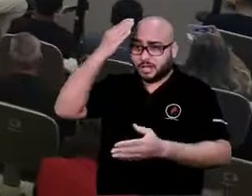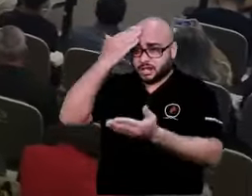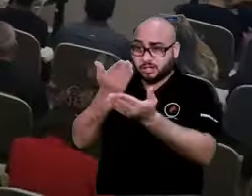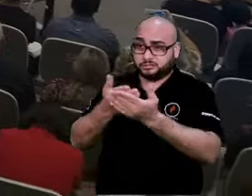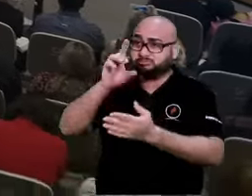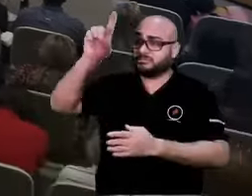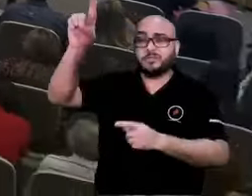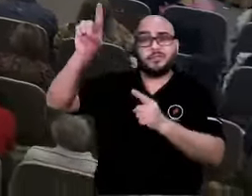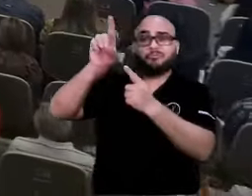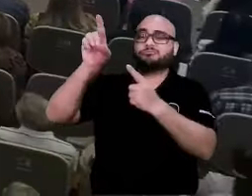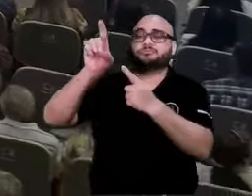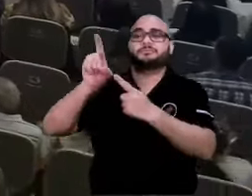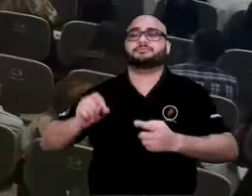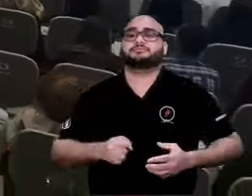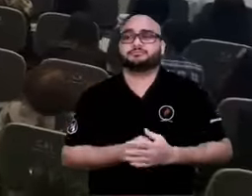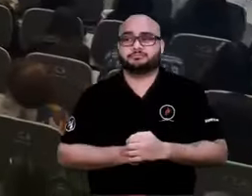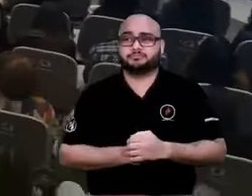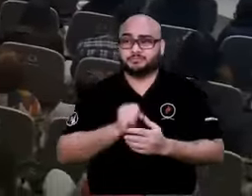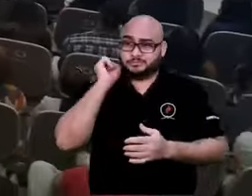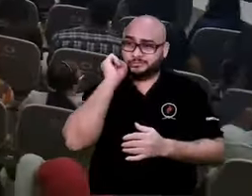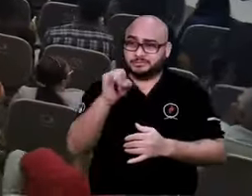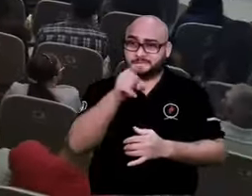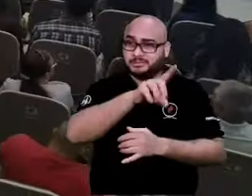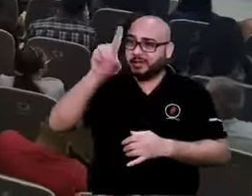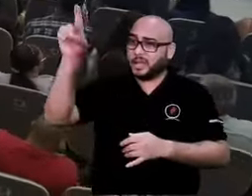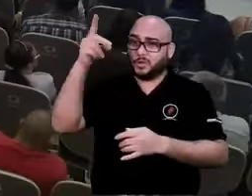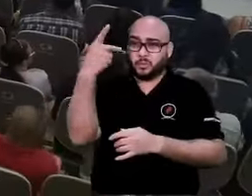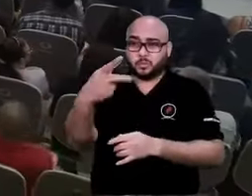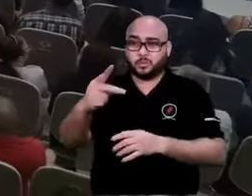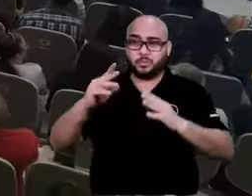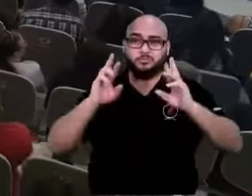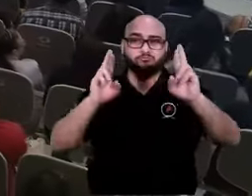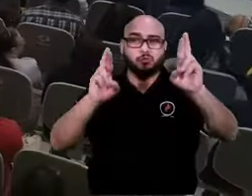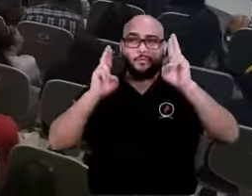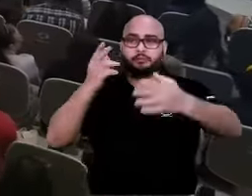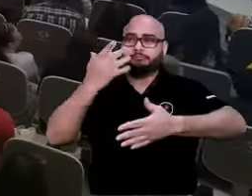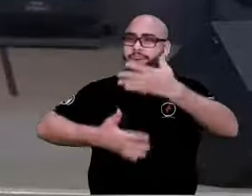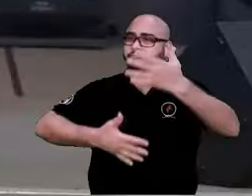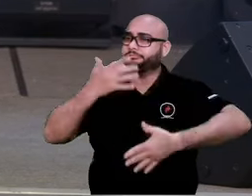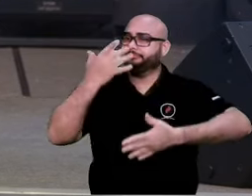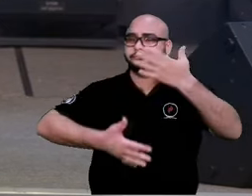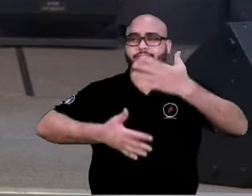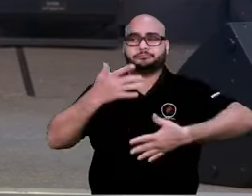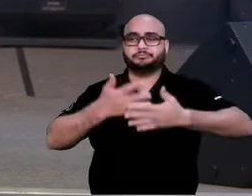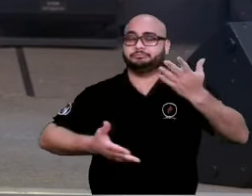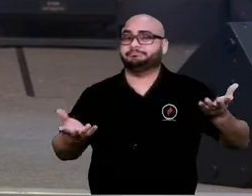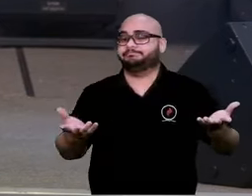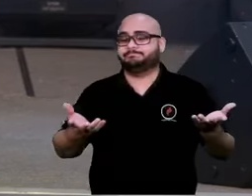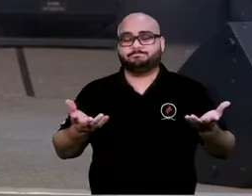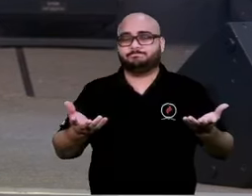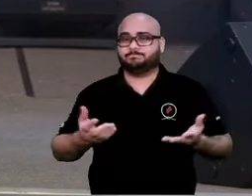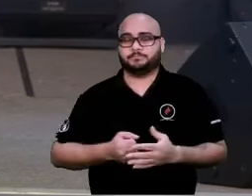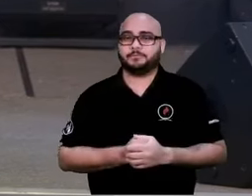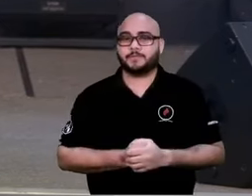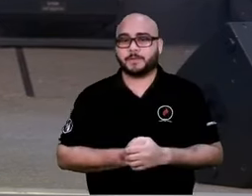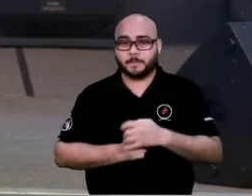que você queria? Você consegue confiar no caráter de Deus quando você queria que Deus tratasse e Deus fecha?